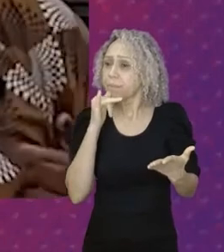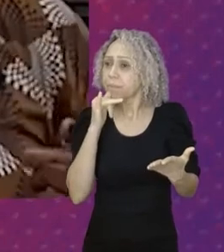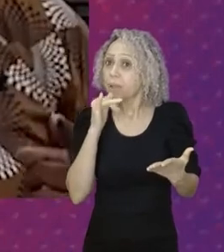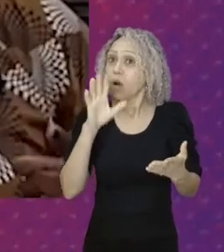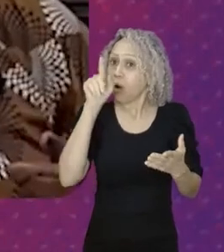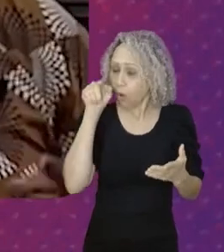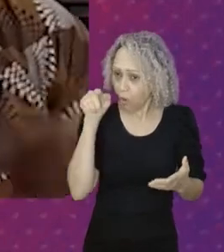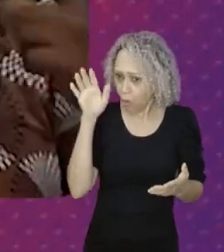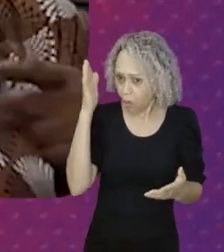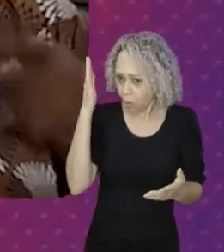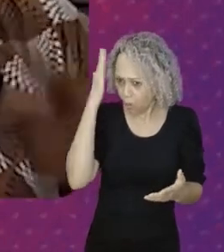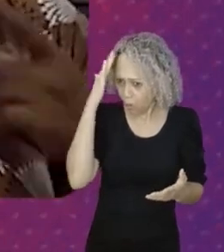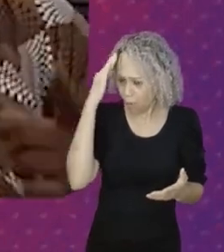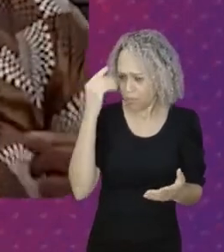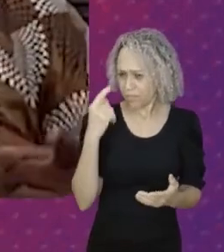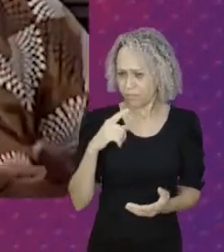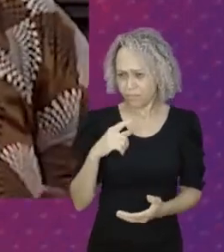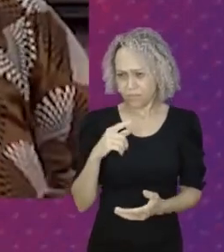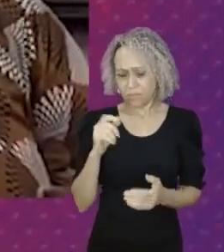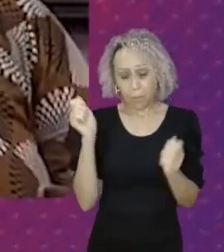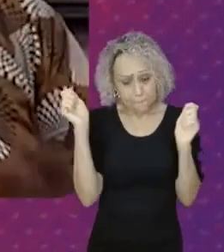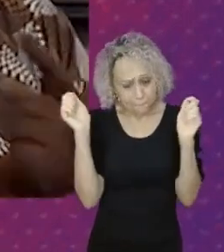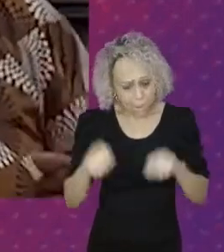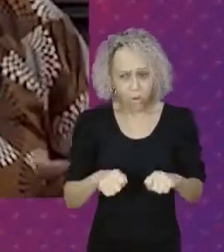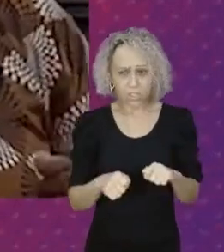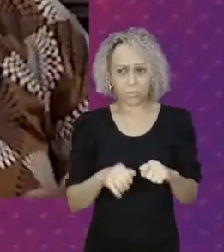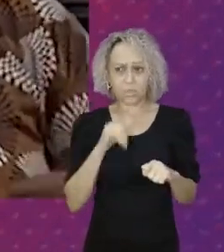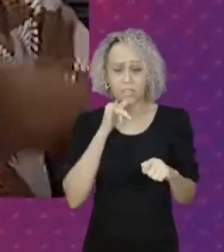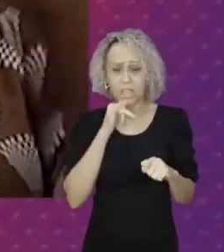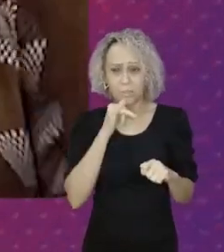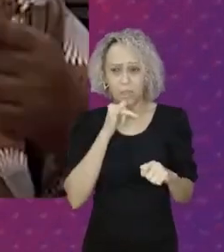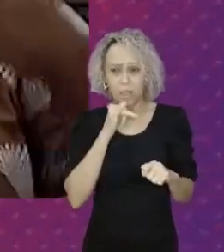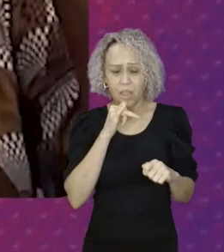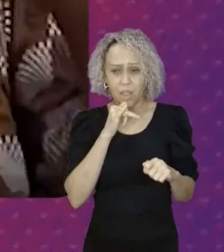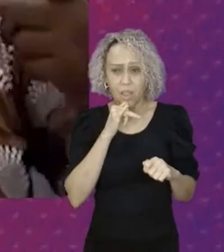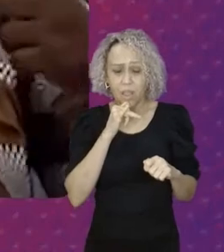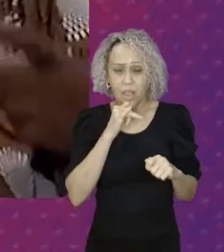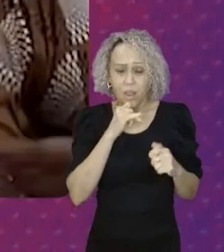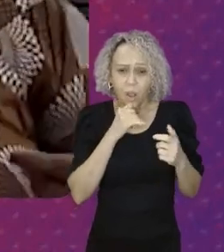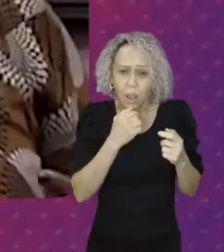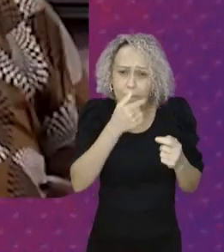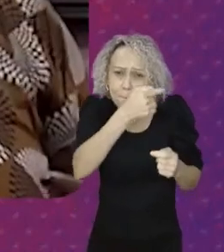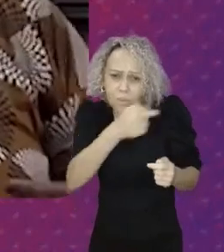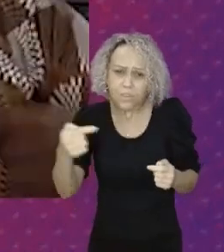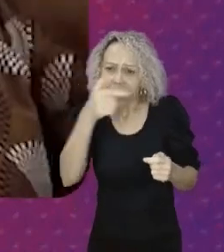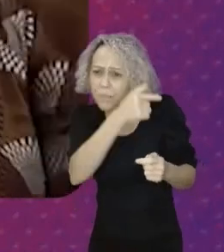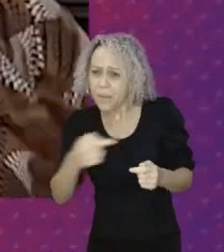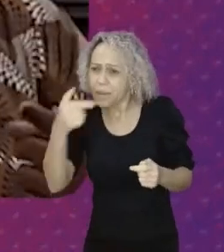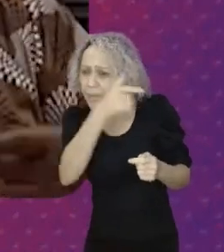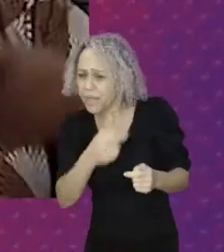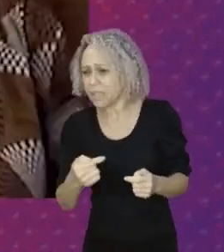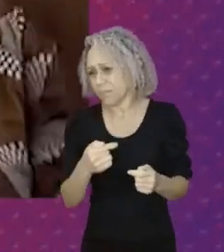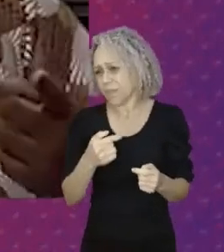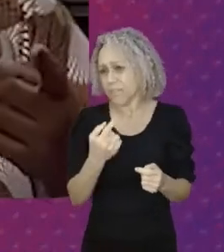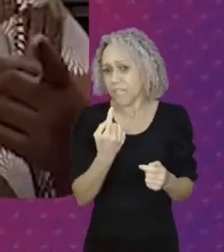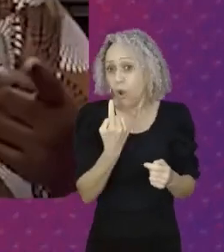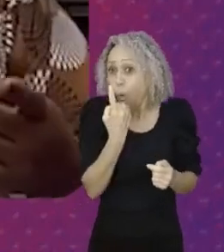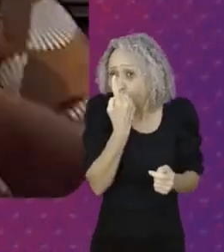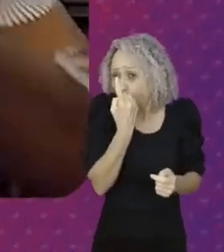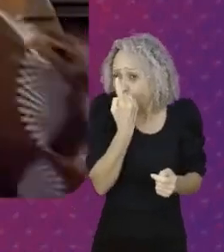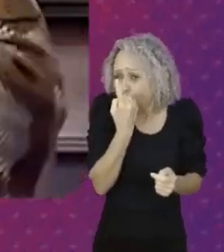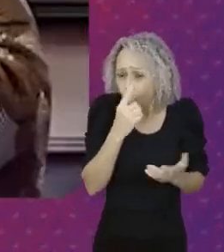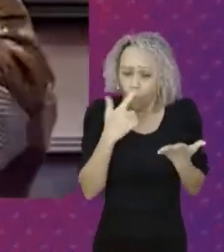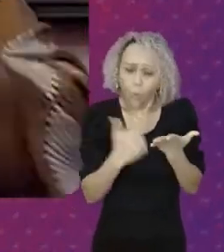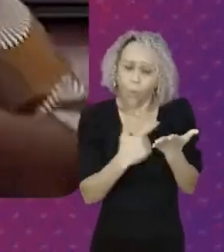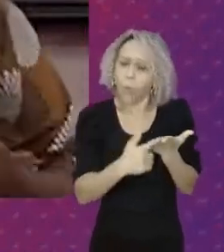por semana, para não falar que não dá para ler por dia. Então, vamos montar uma bela biblioteca coletiva e